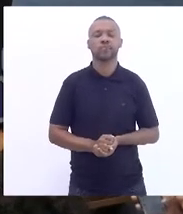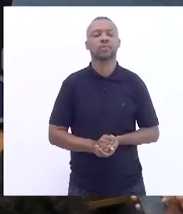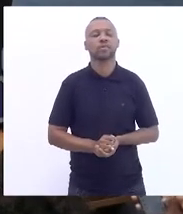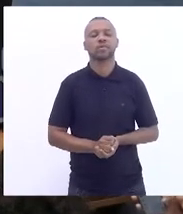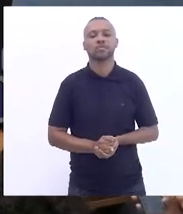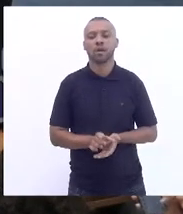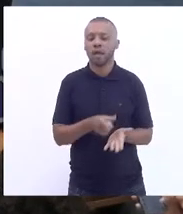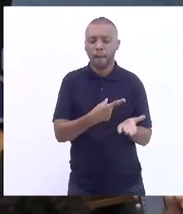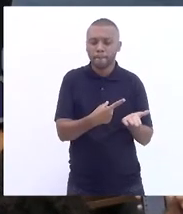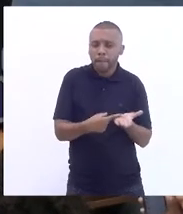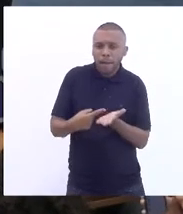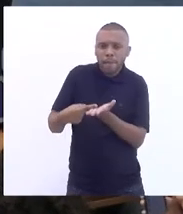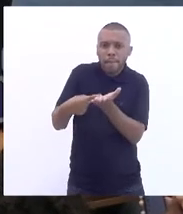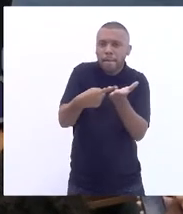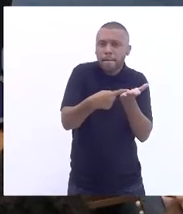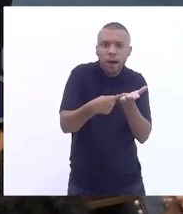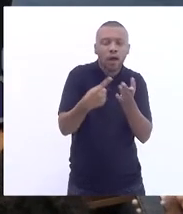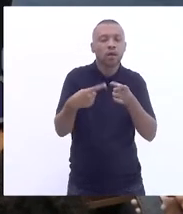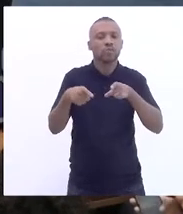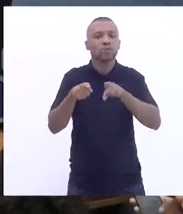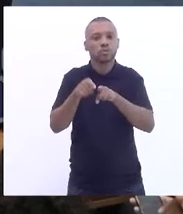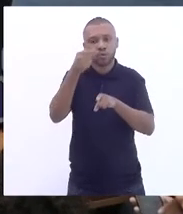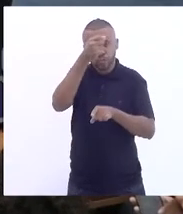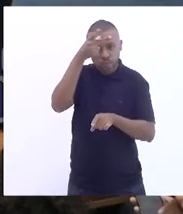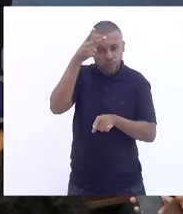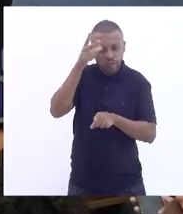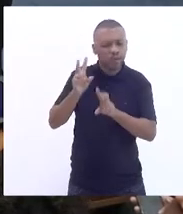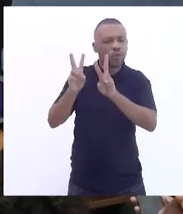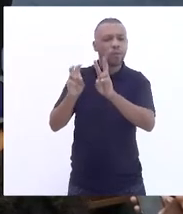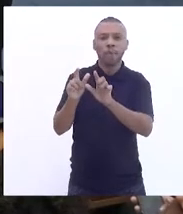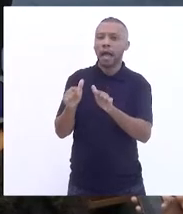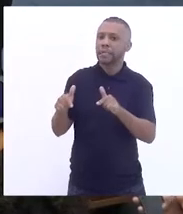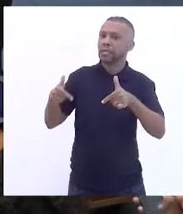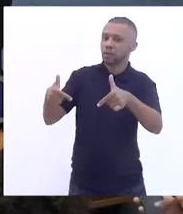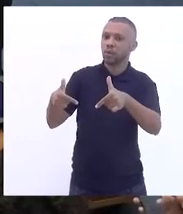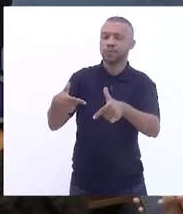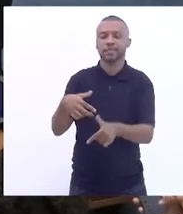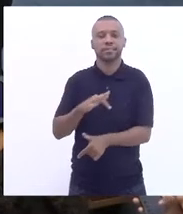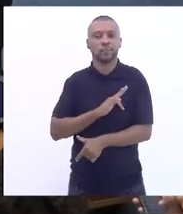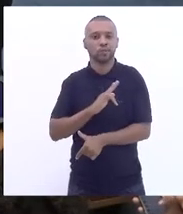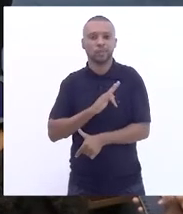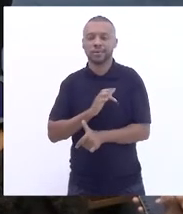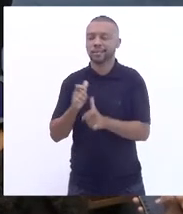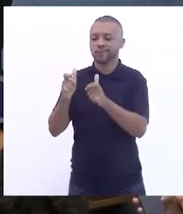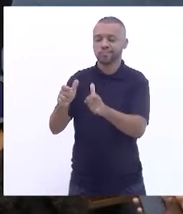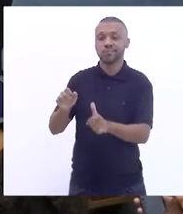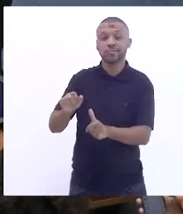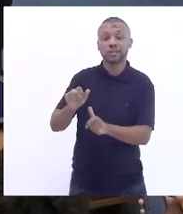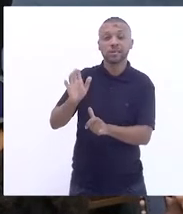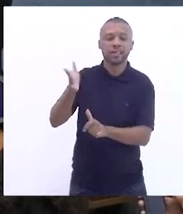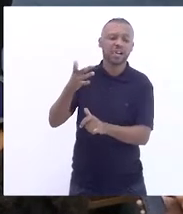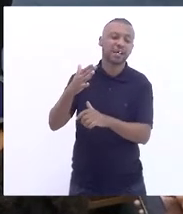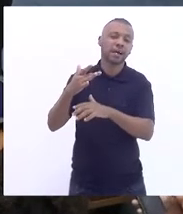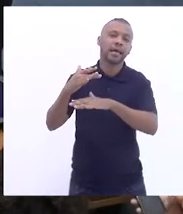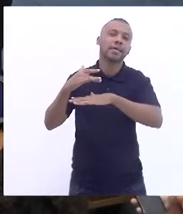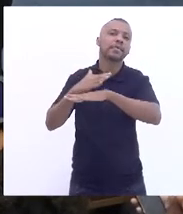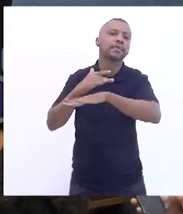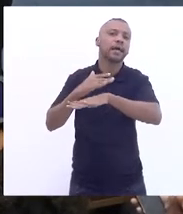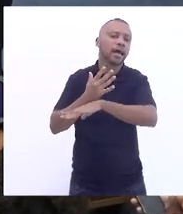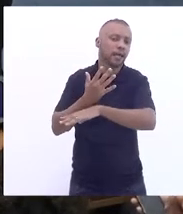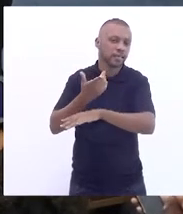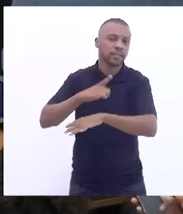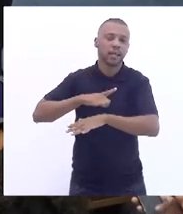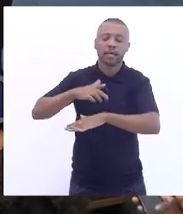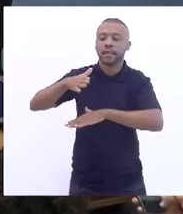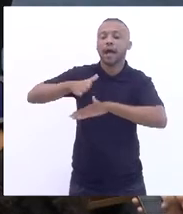feita como o Executivo Municipal em relação às intervenções já que a cidade né Essa prerrogativa